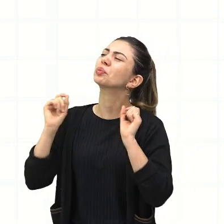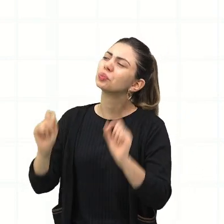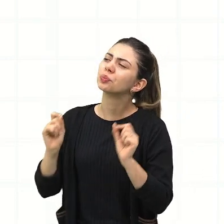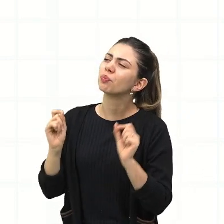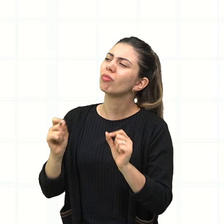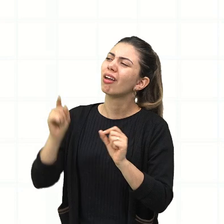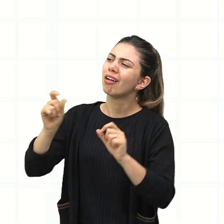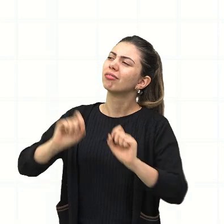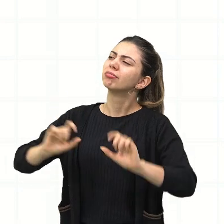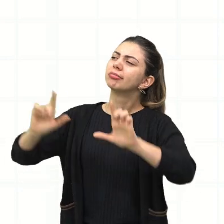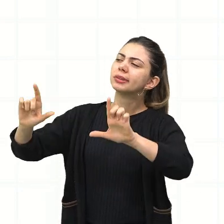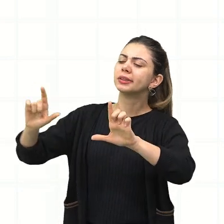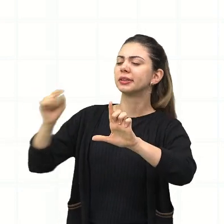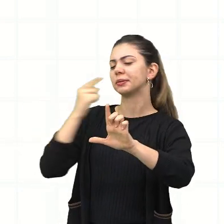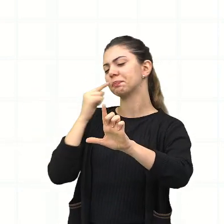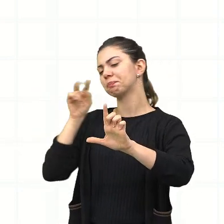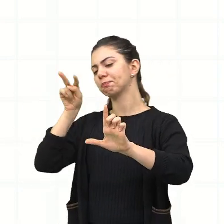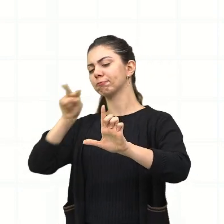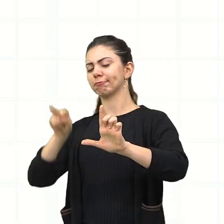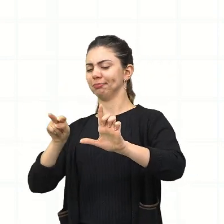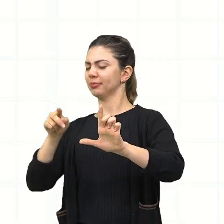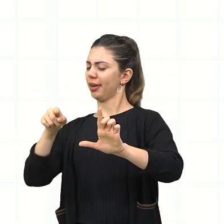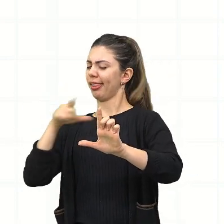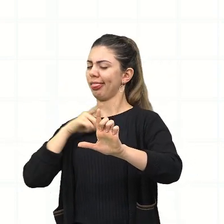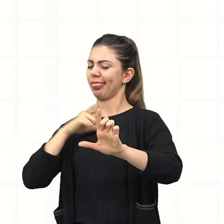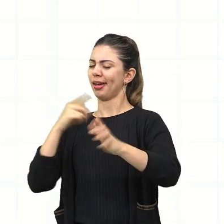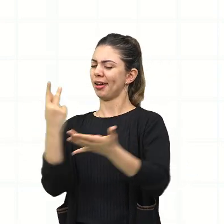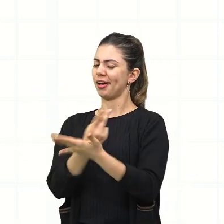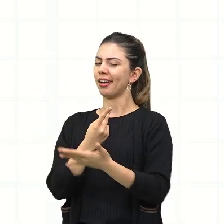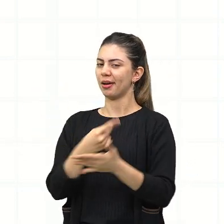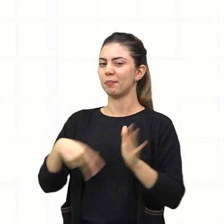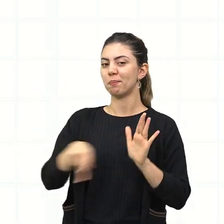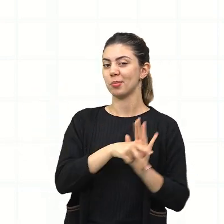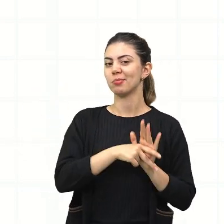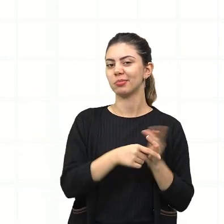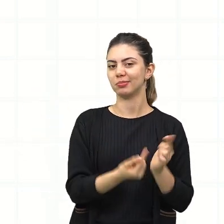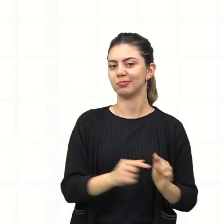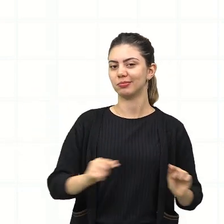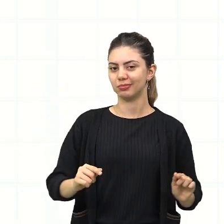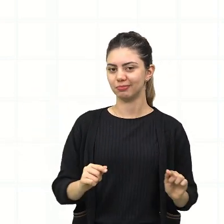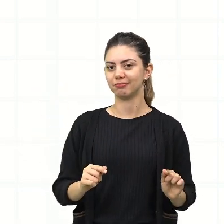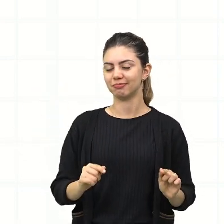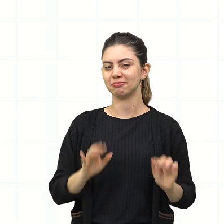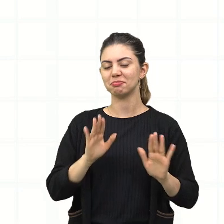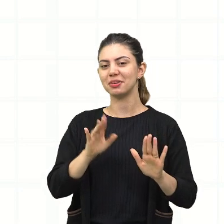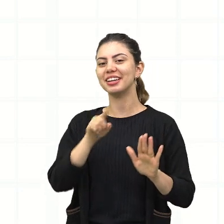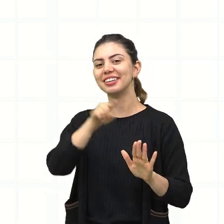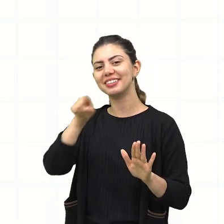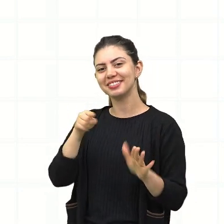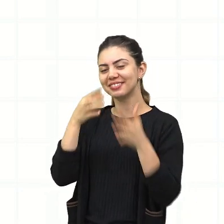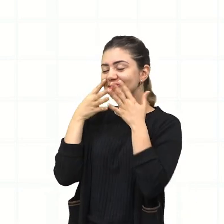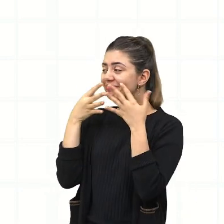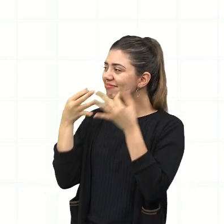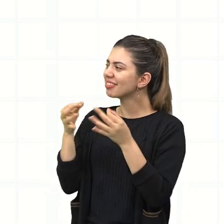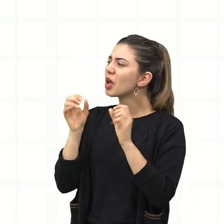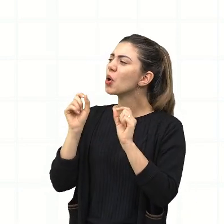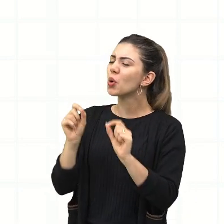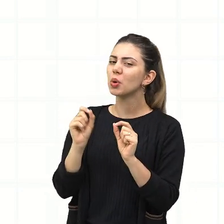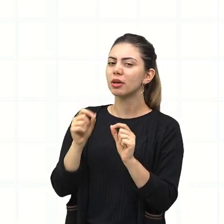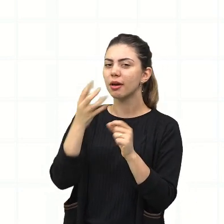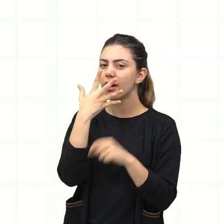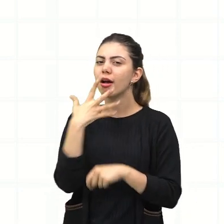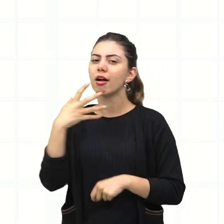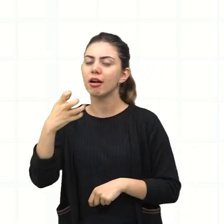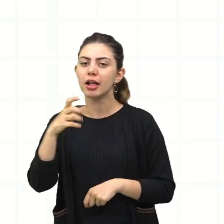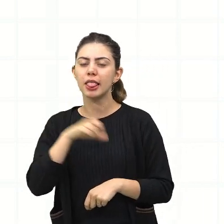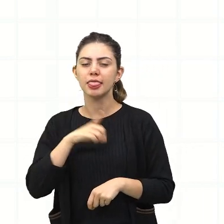esse anúncio, tem alguma coisa que não está encaixando bem, que tem a ver com a gramática. Só que quando você observa, ele é chamativo, ele tem umas